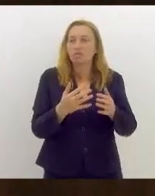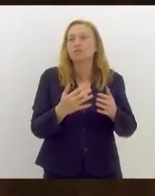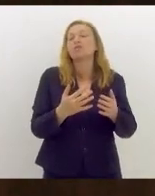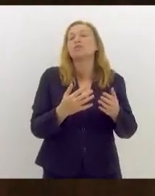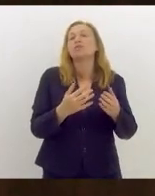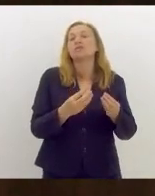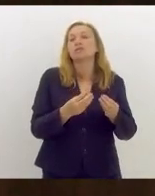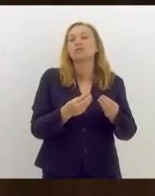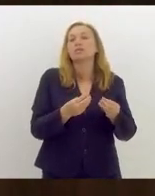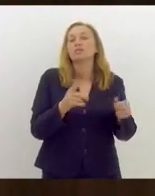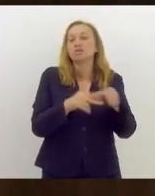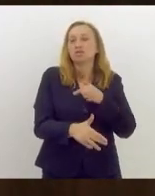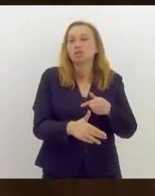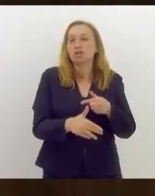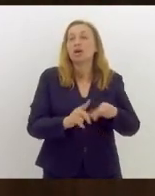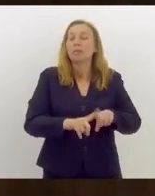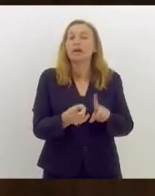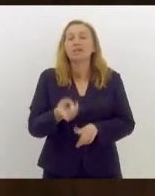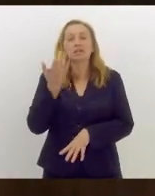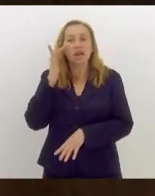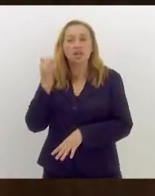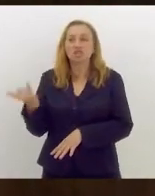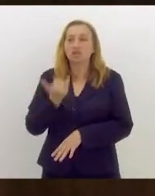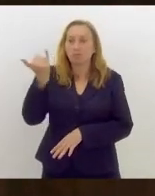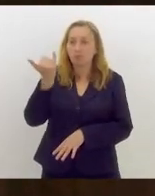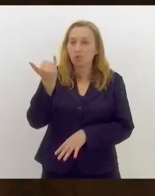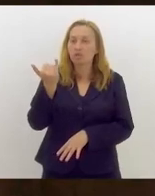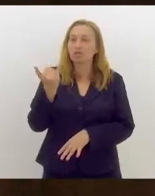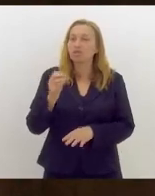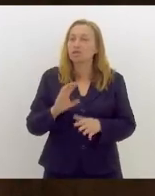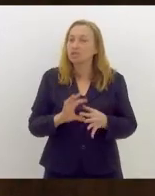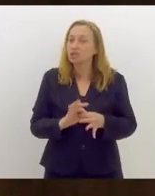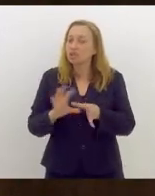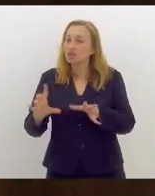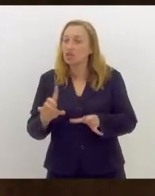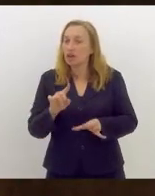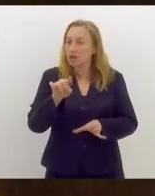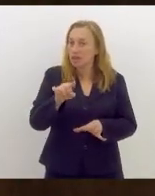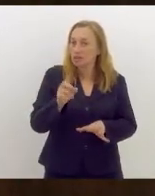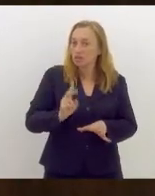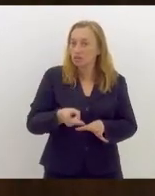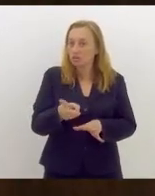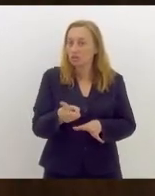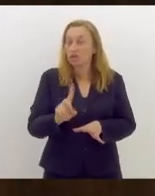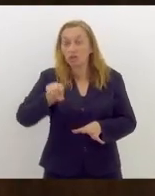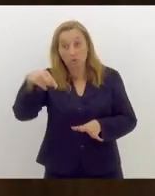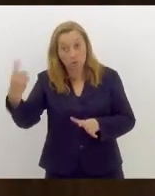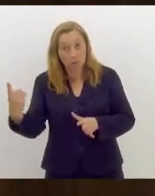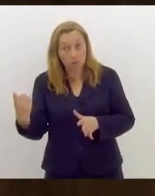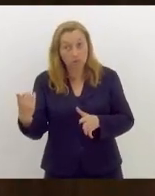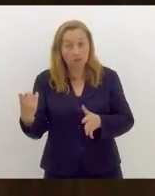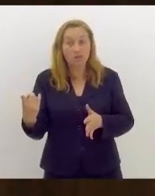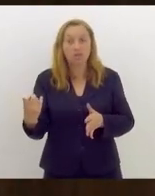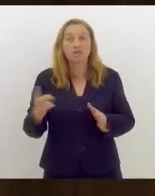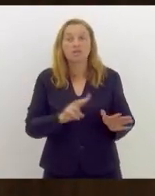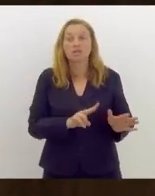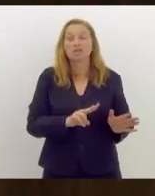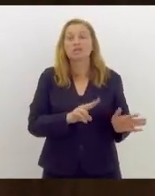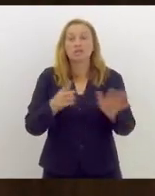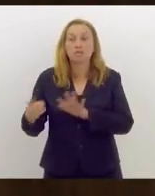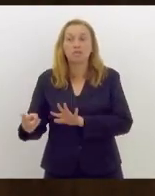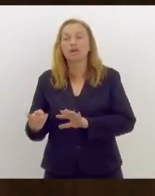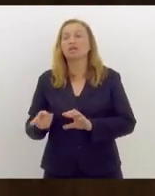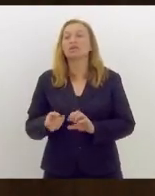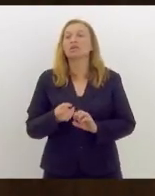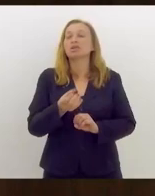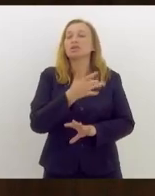excelência acha que é que é importante deixar esse passar e tenho compromisso de na semana que vem trazer para educação para